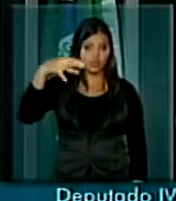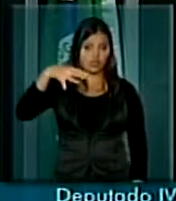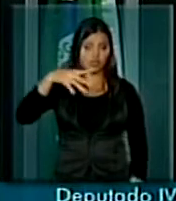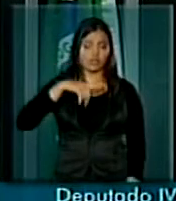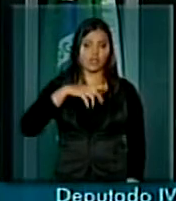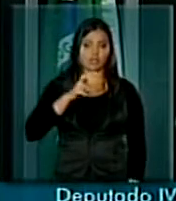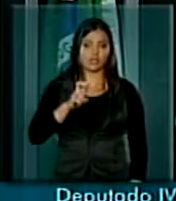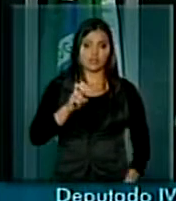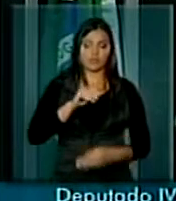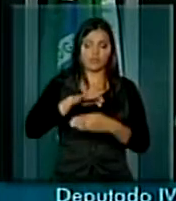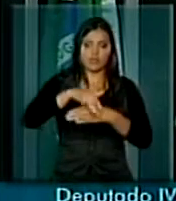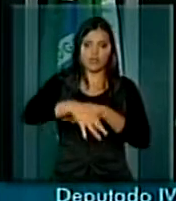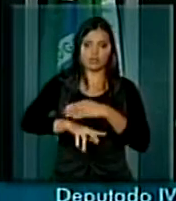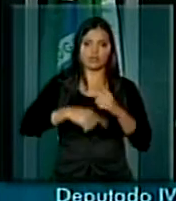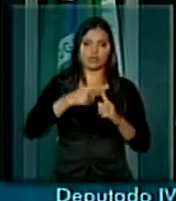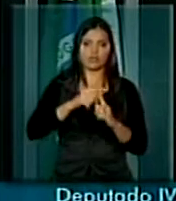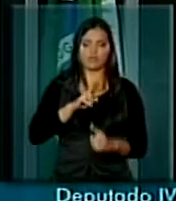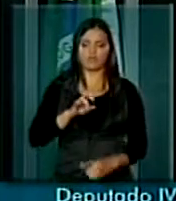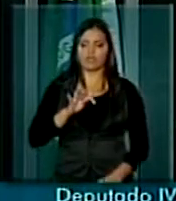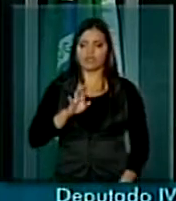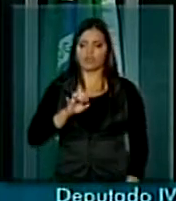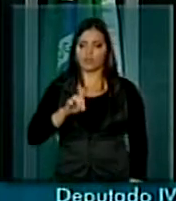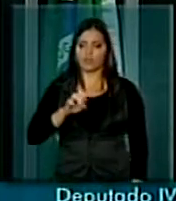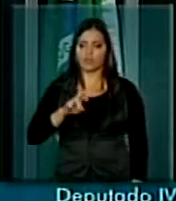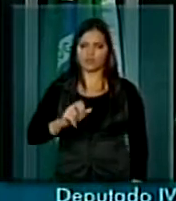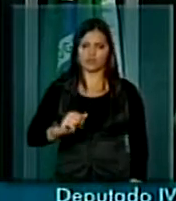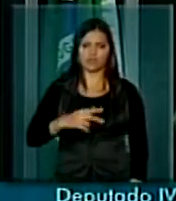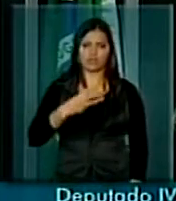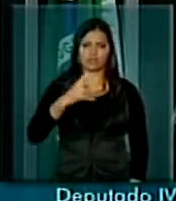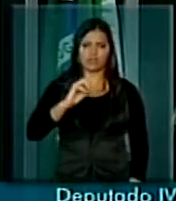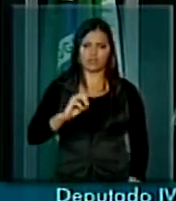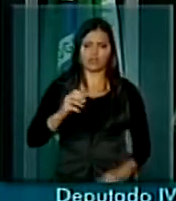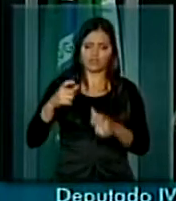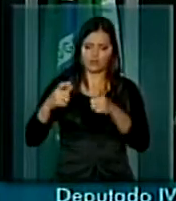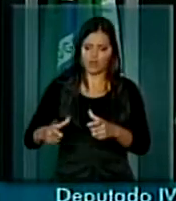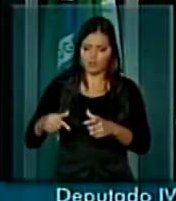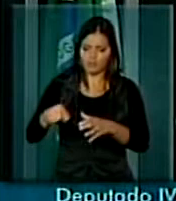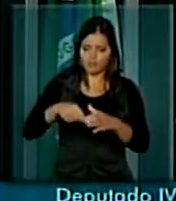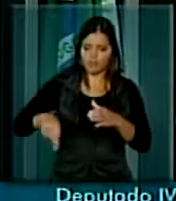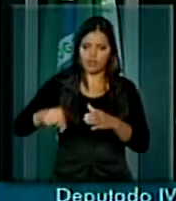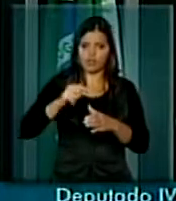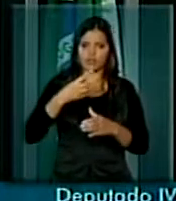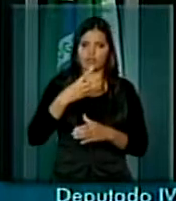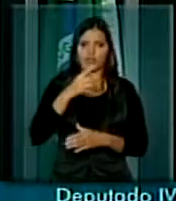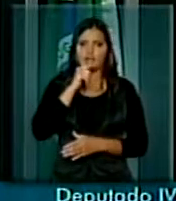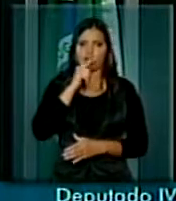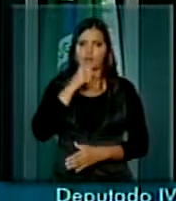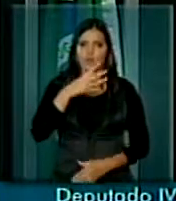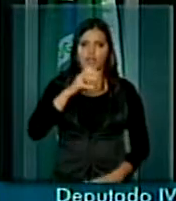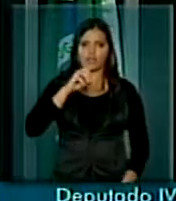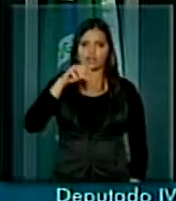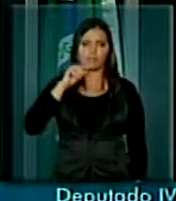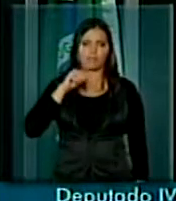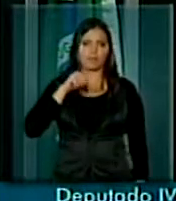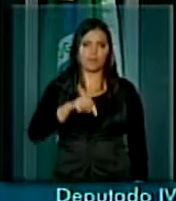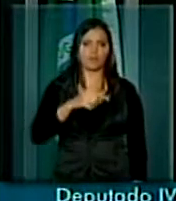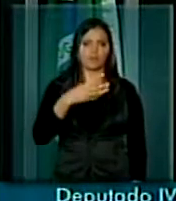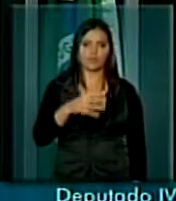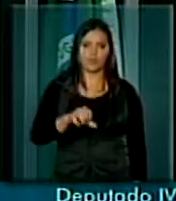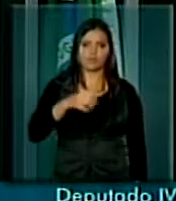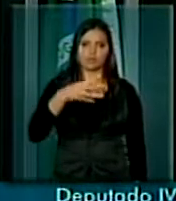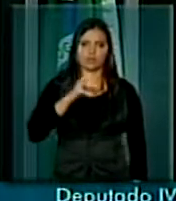5 barragens, 2 vertedouros e 30 diques de contenção de 40.940 metros.